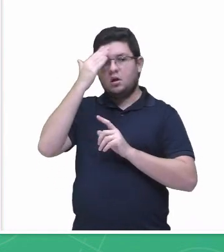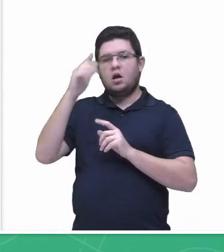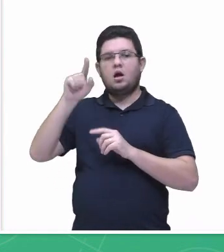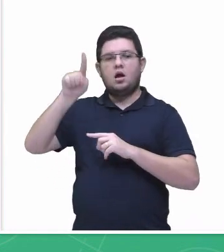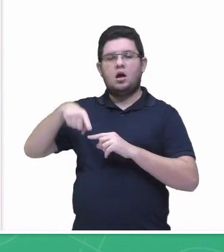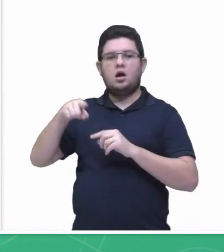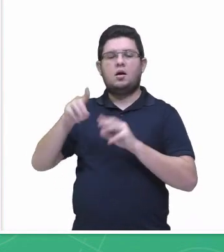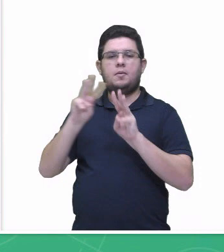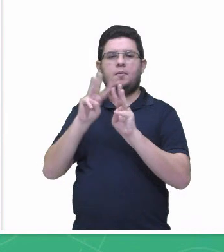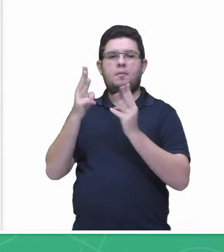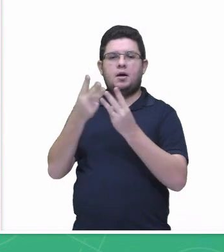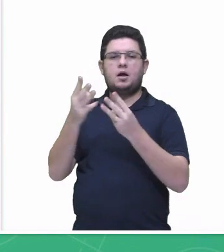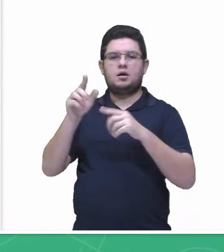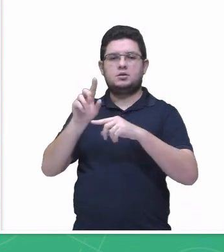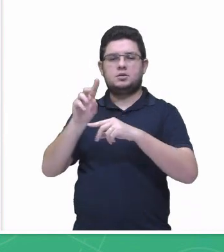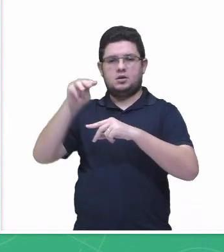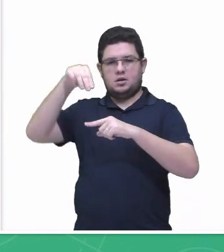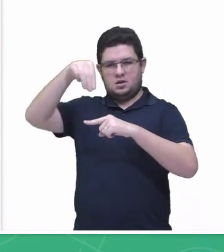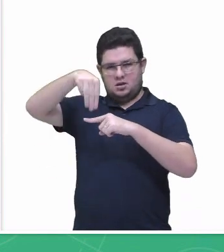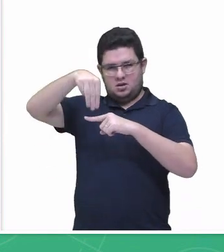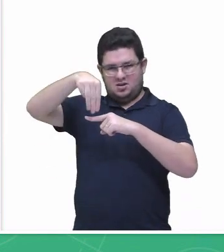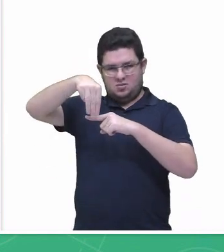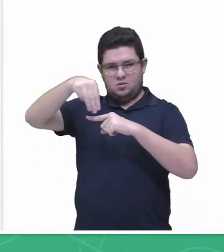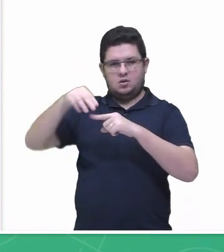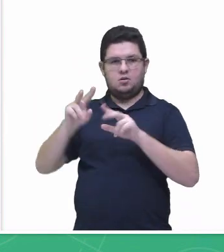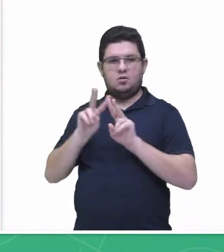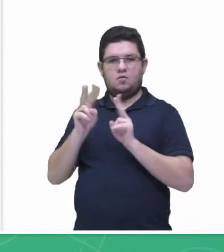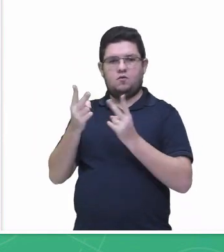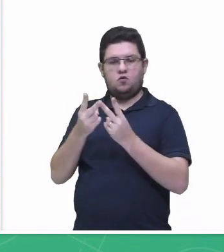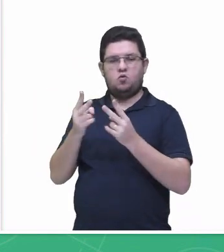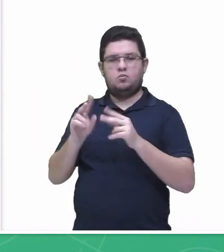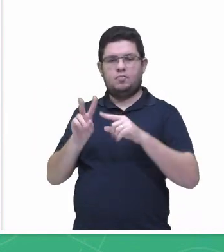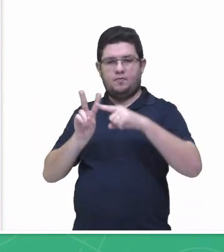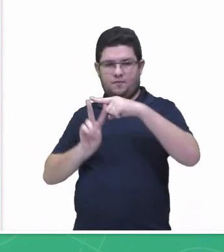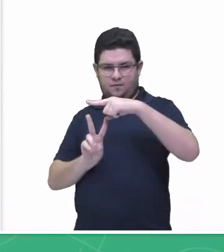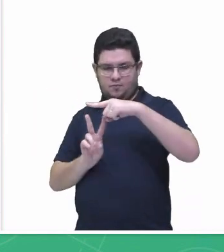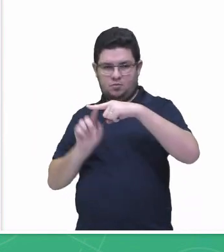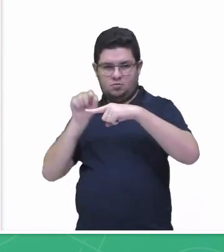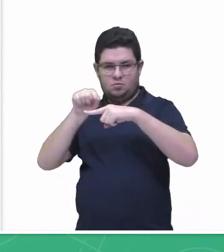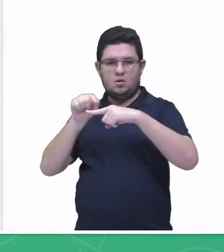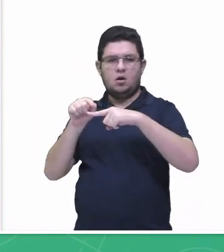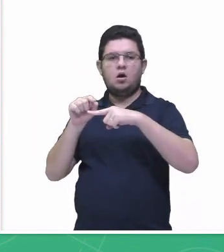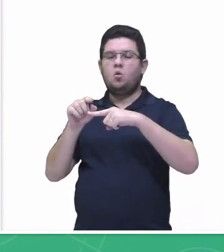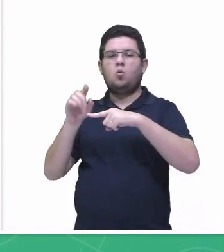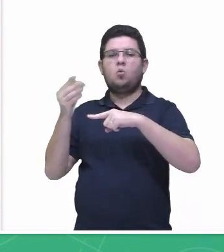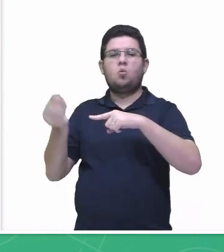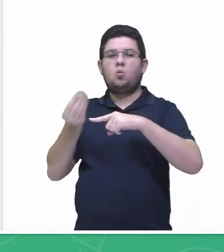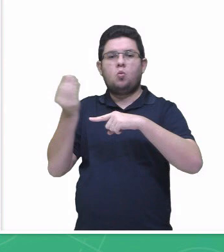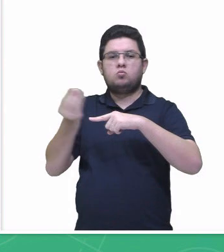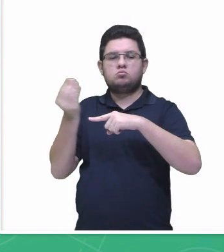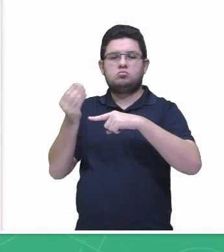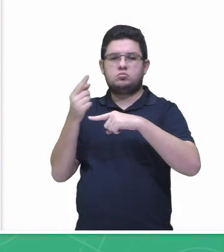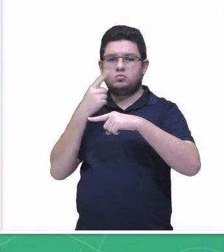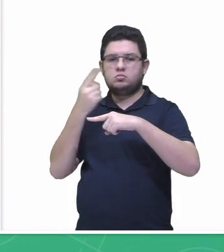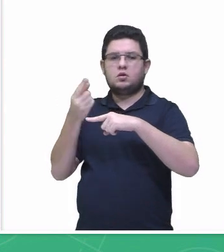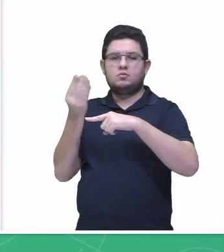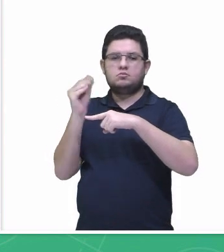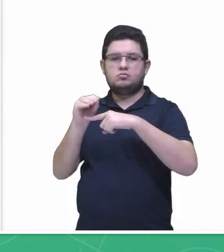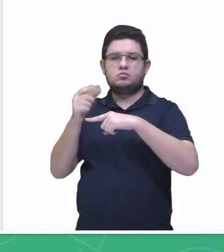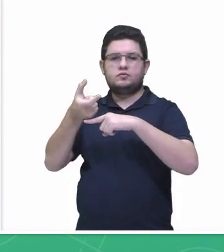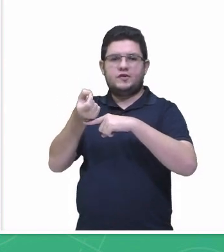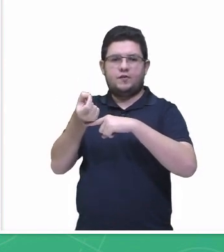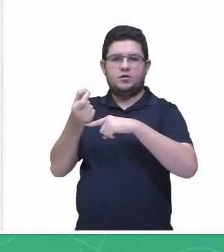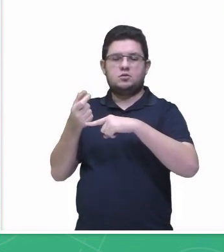da solução. Então, o que nós vamos ter? 20 dividido por 1. Por isso que